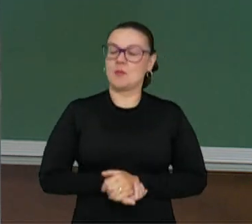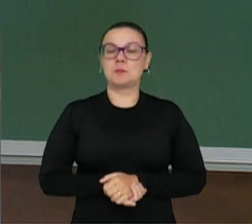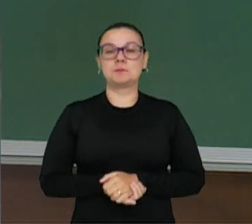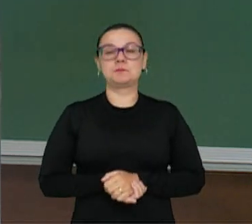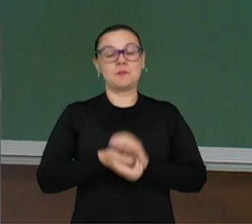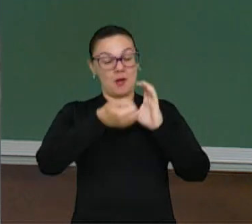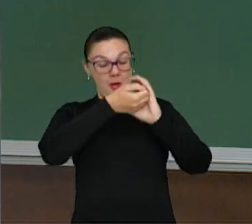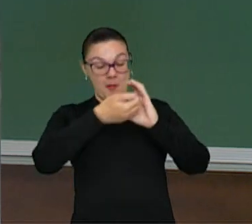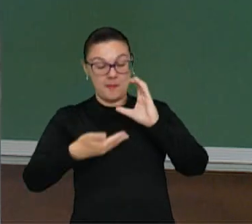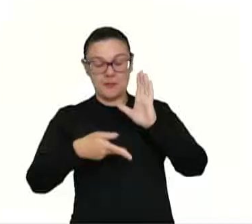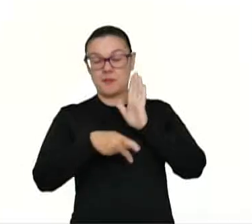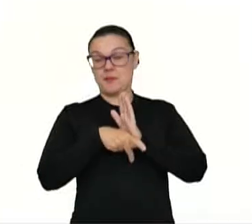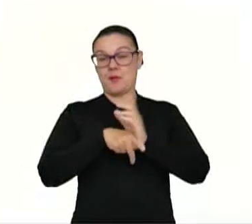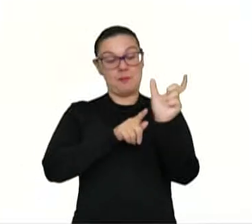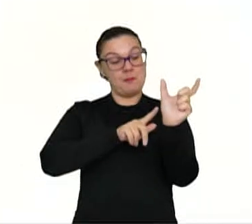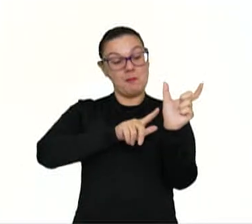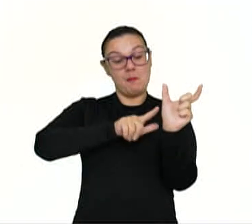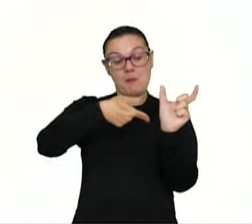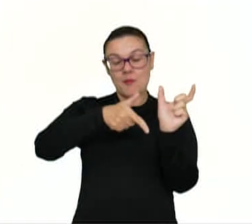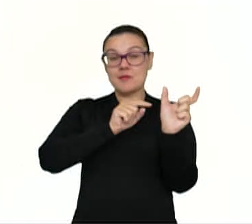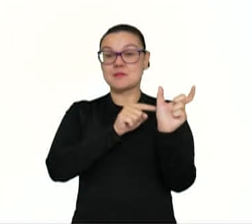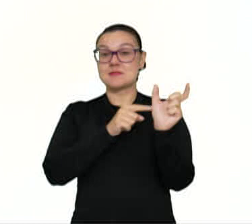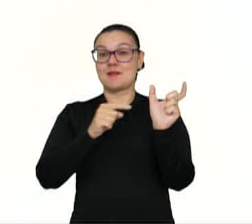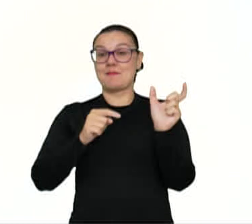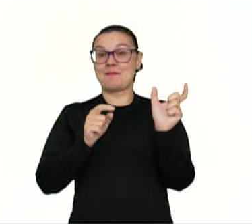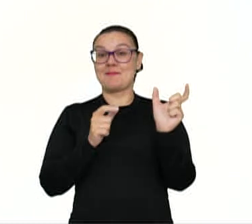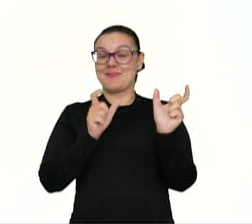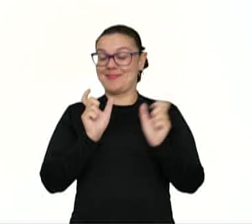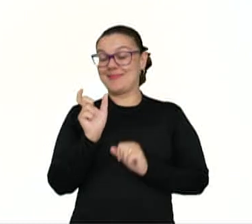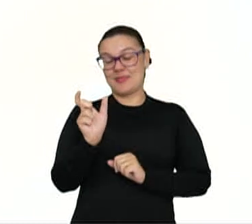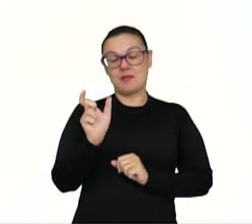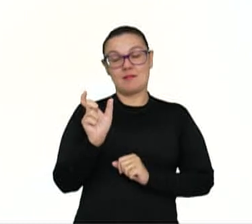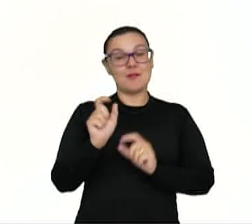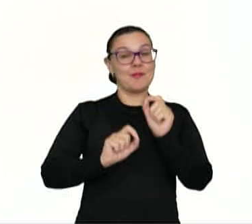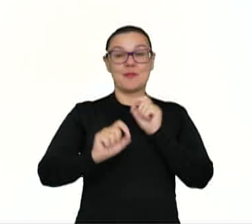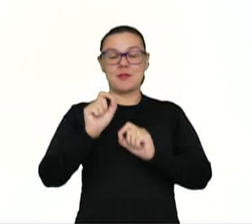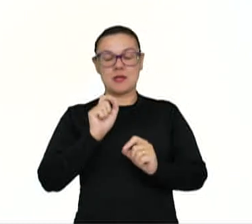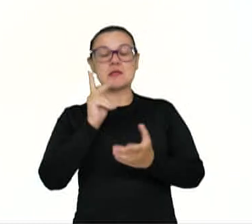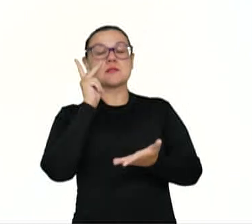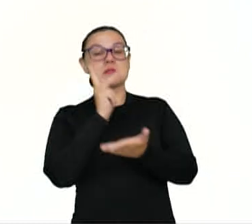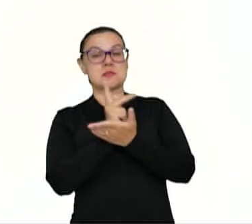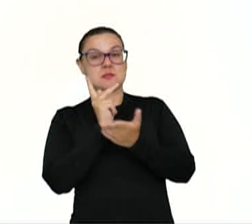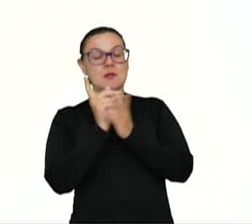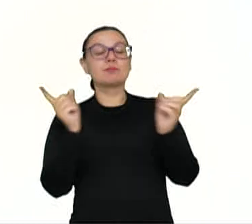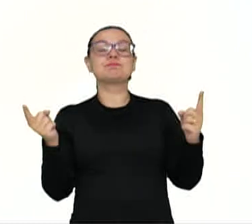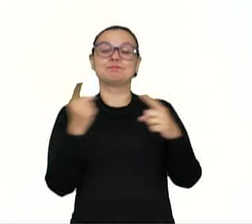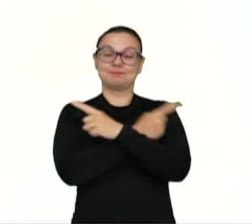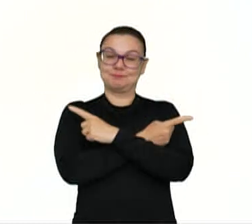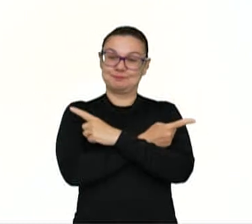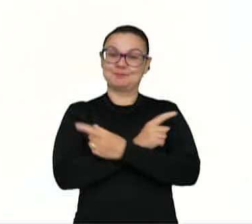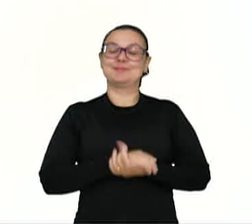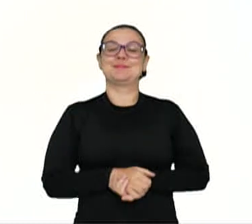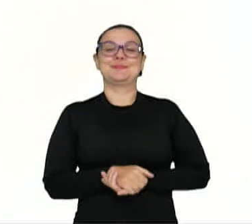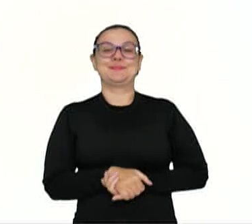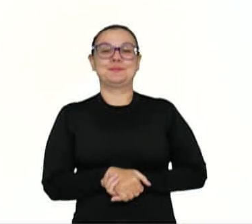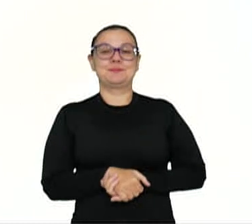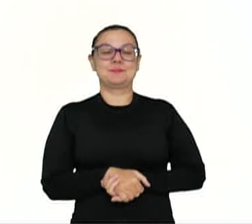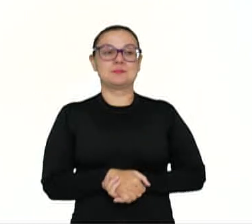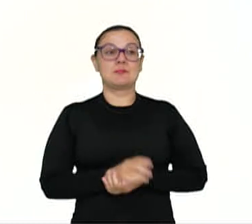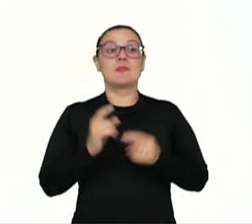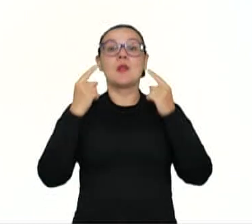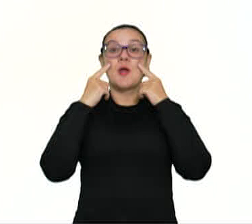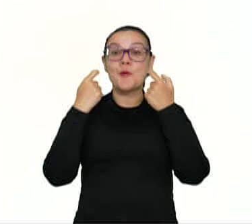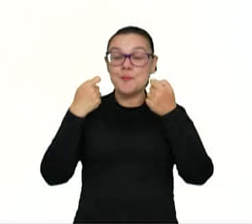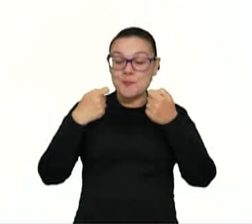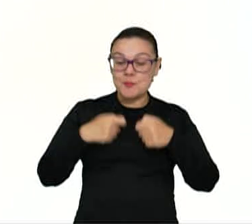caráter polissêmico de uma palavra está no fato de que o sentido sempre pode ser outro, né? Então, por isso que a